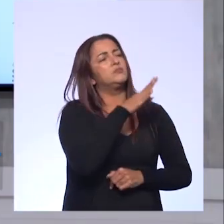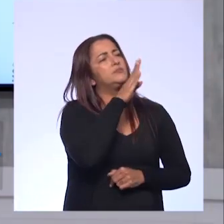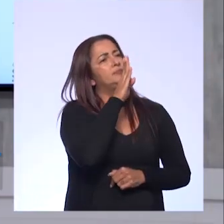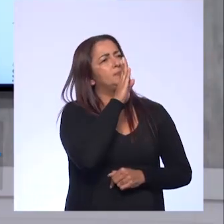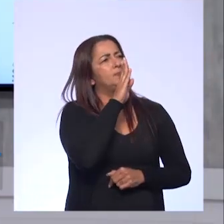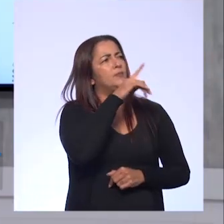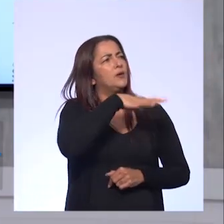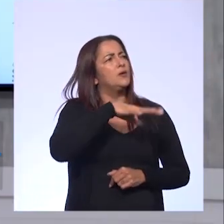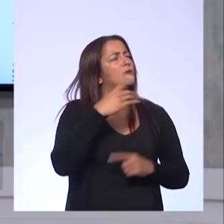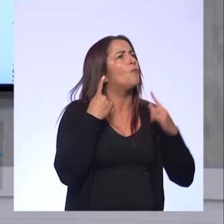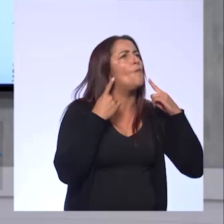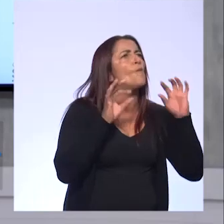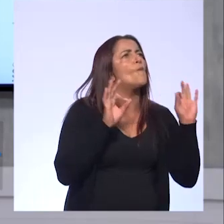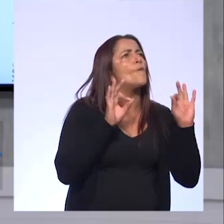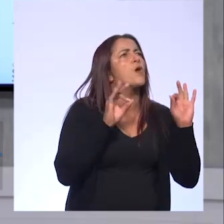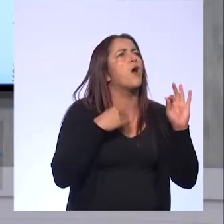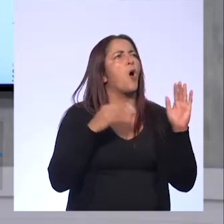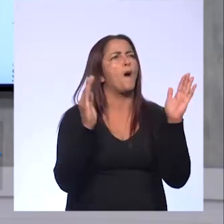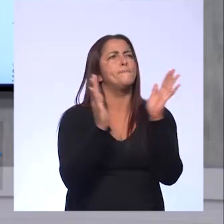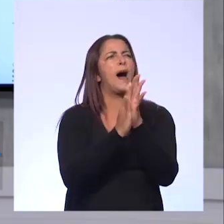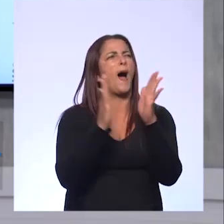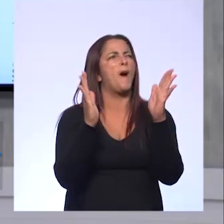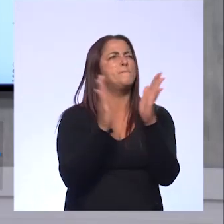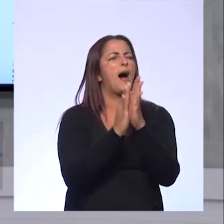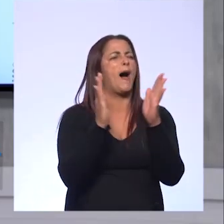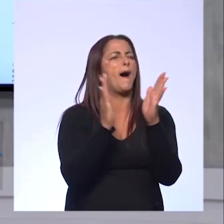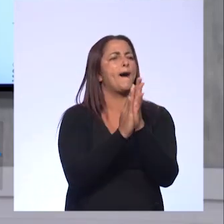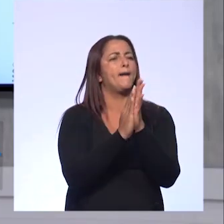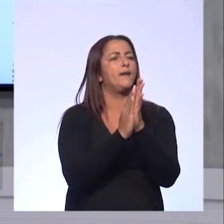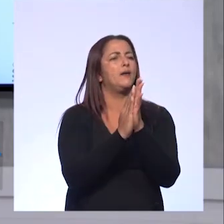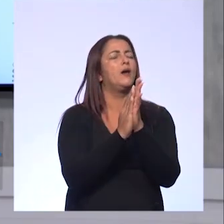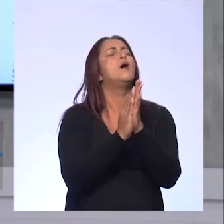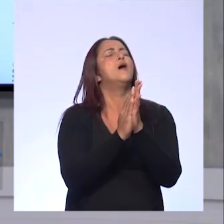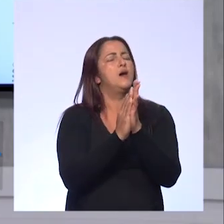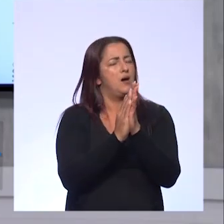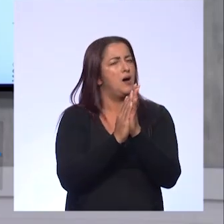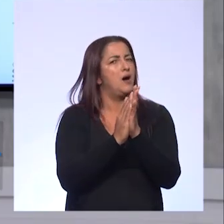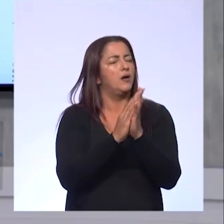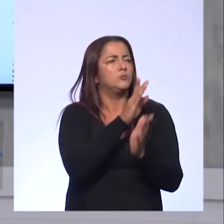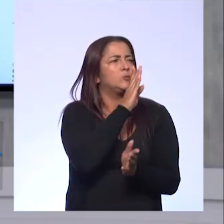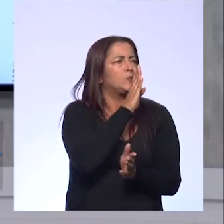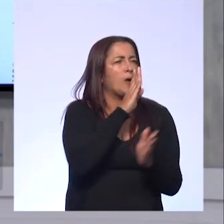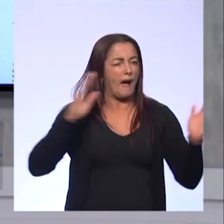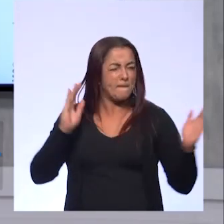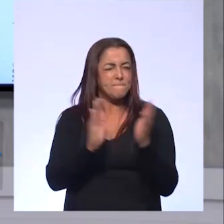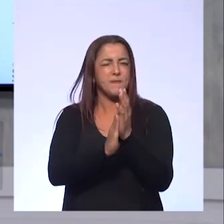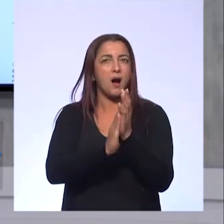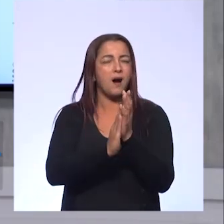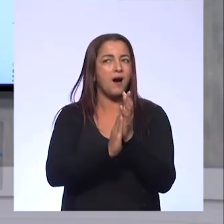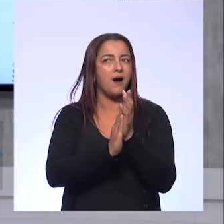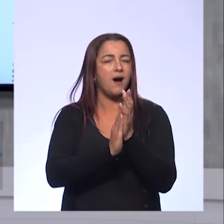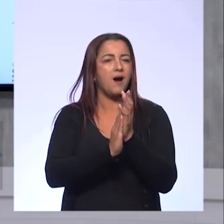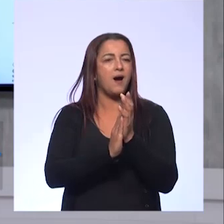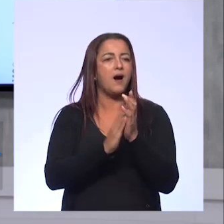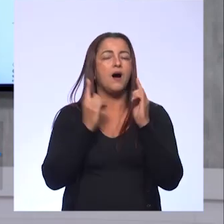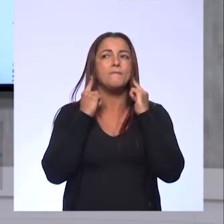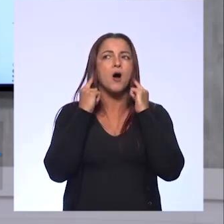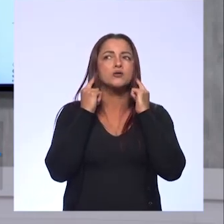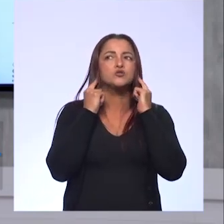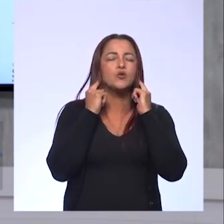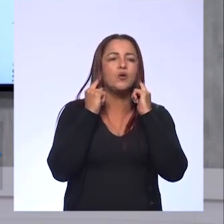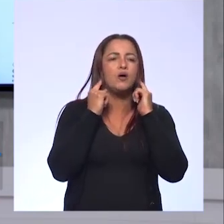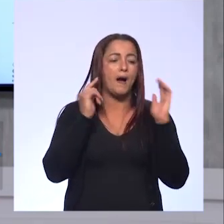pego e vou bater palma ó tá em silêncio hora que eu bato palma o Tom desse